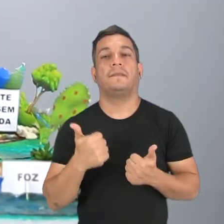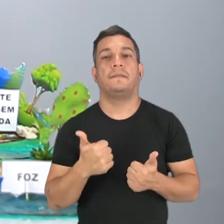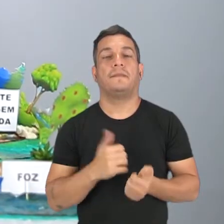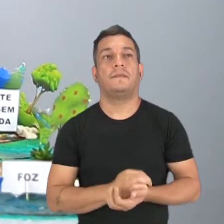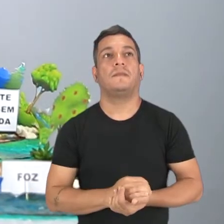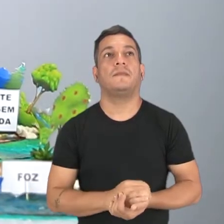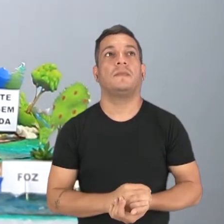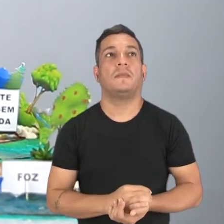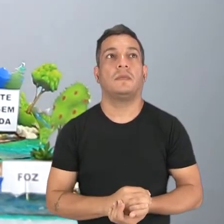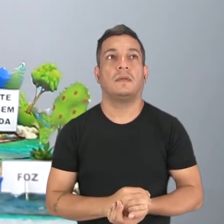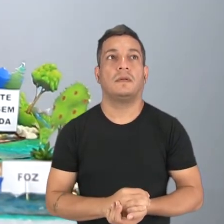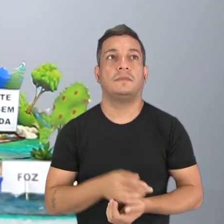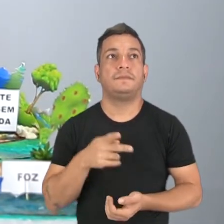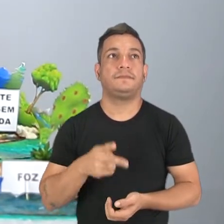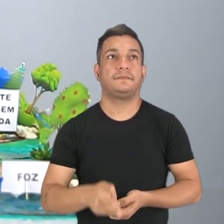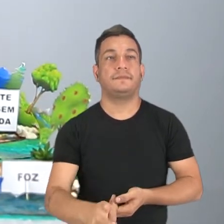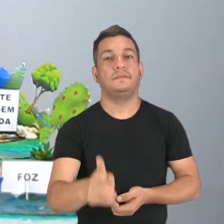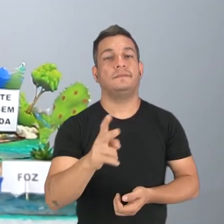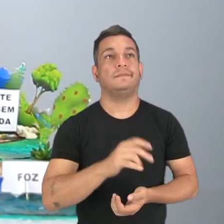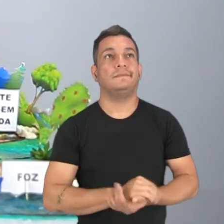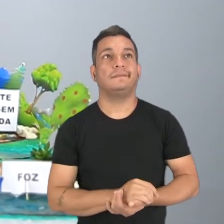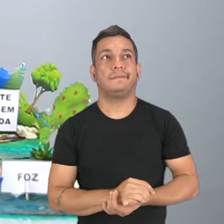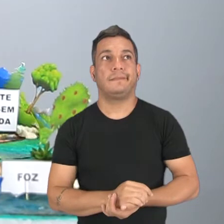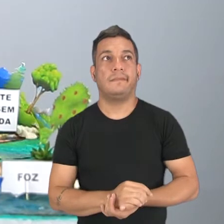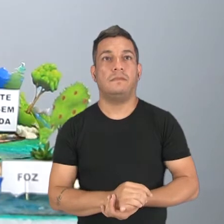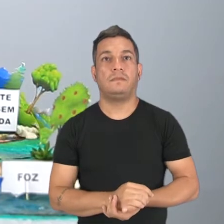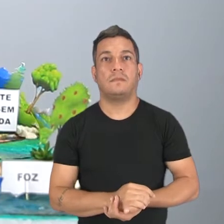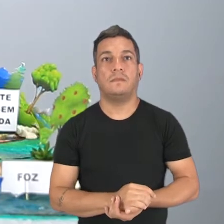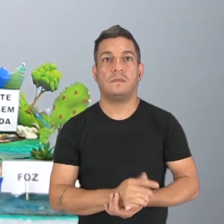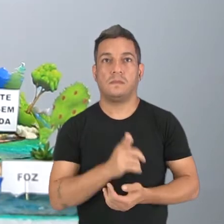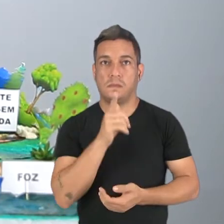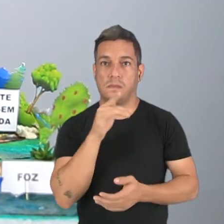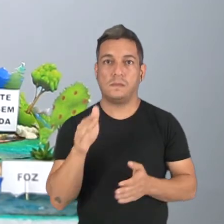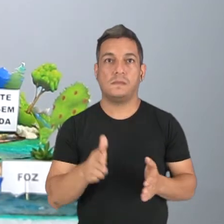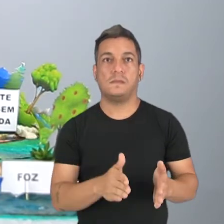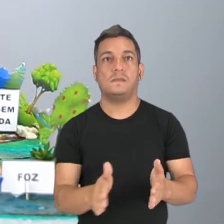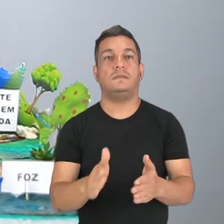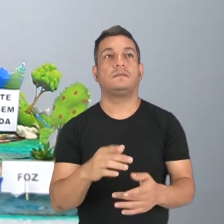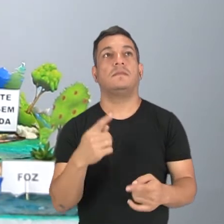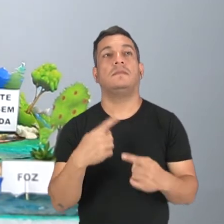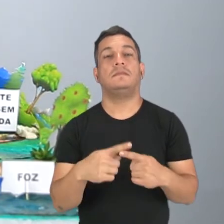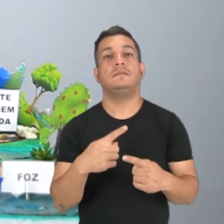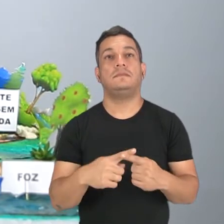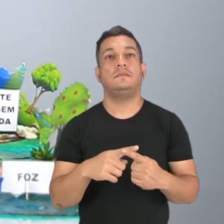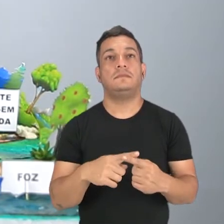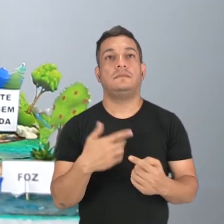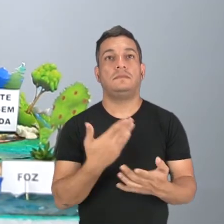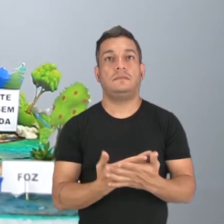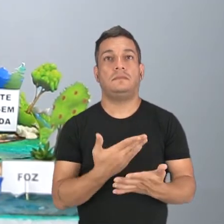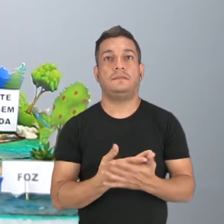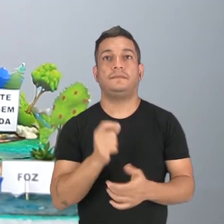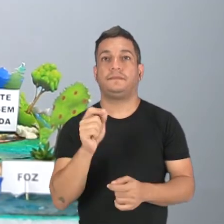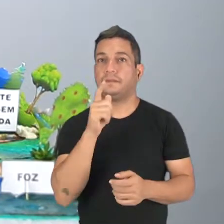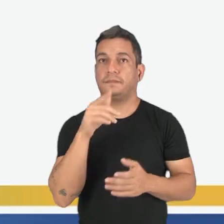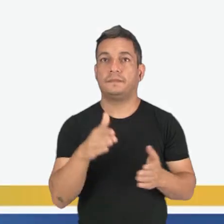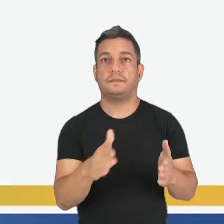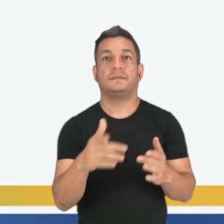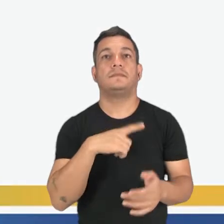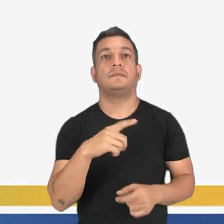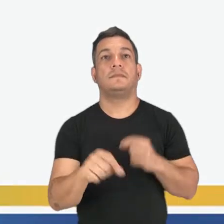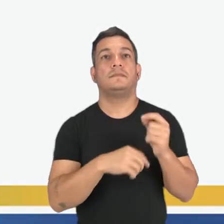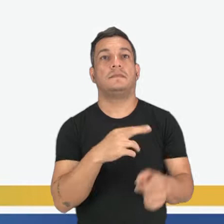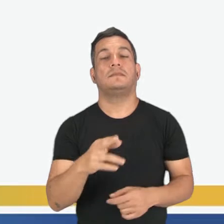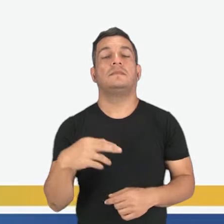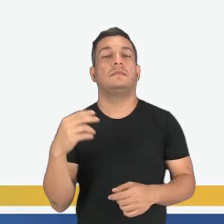bem, então nós vamos continuar falando dos nossos rios, porque nós estudamos que os rios têm um